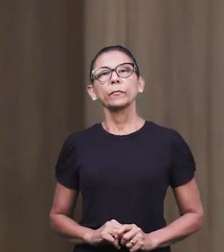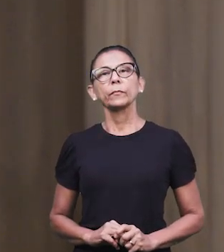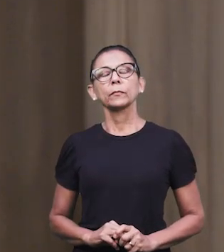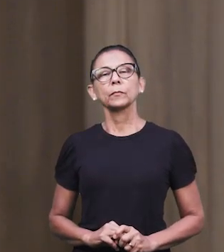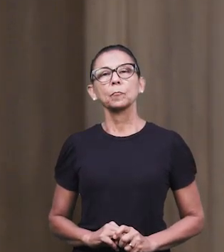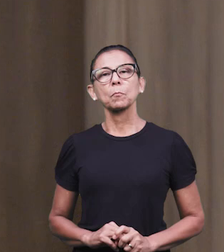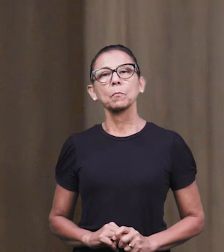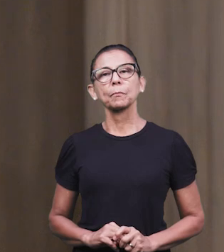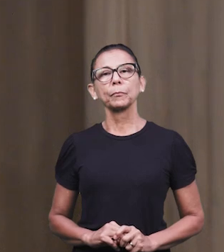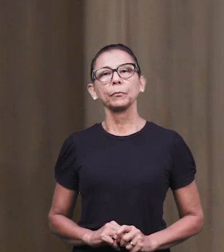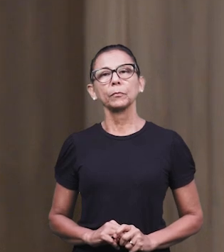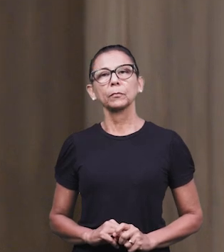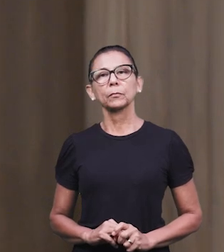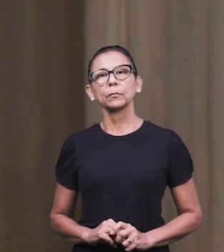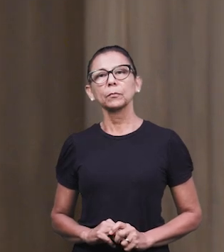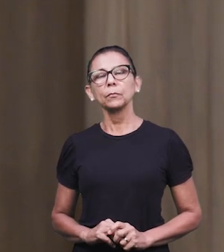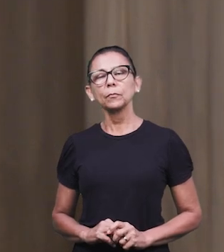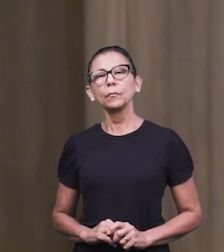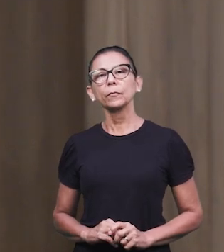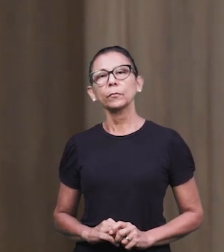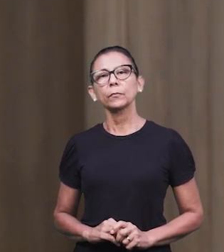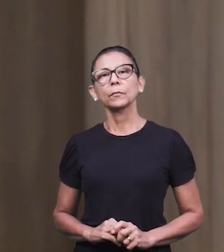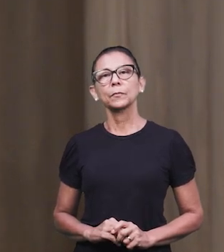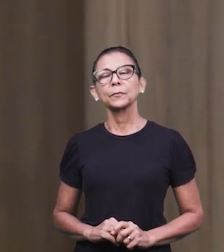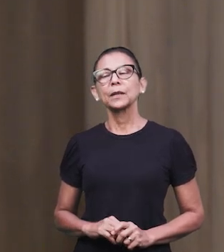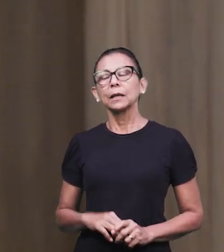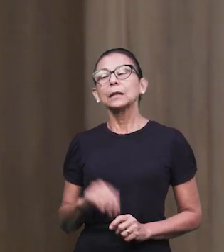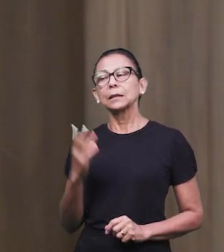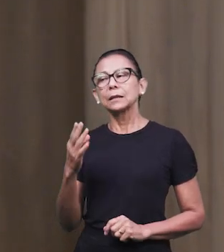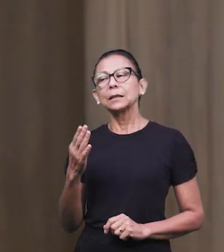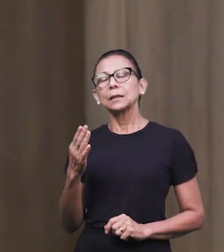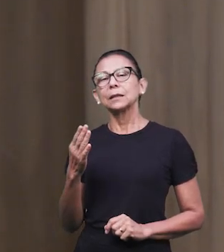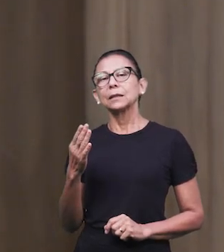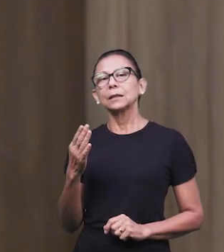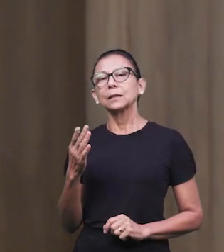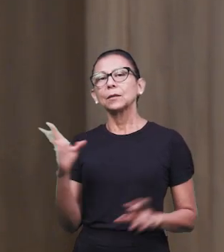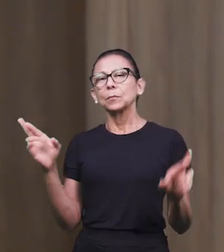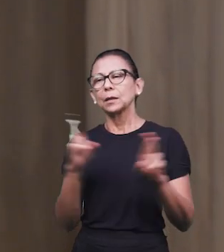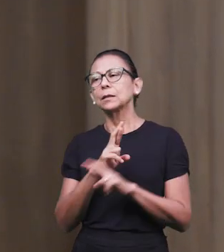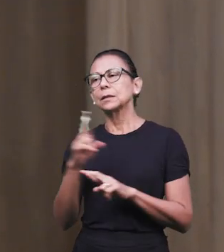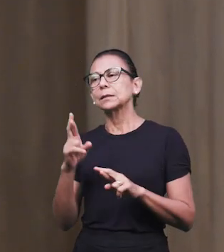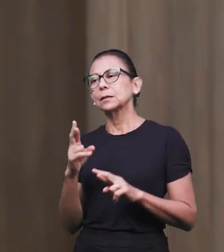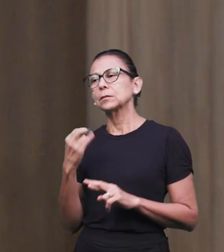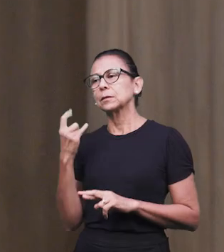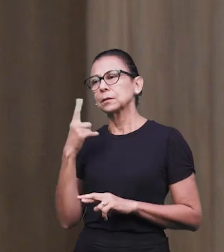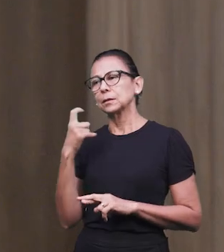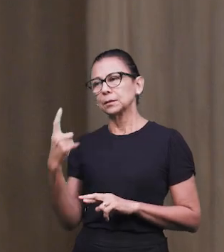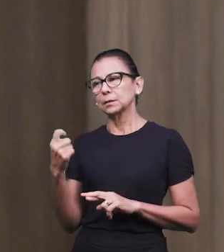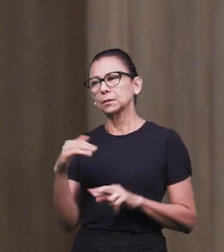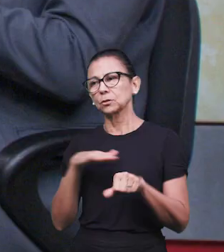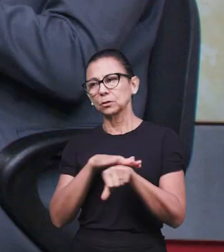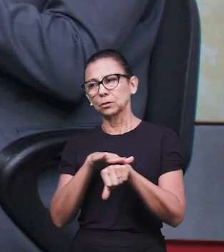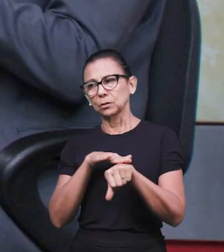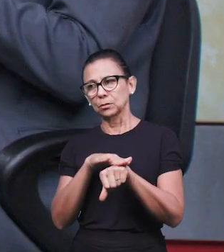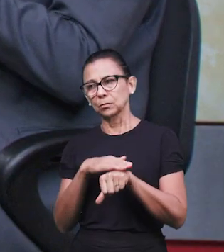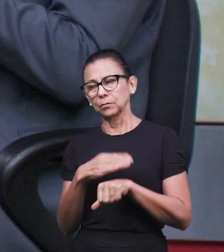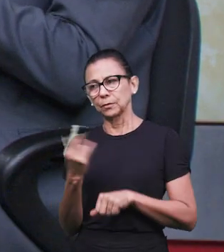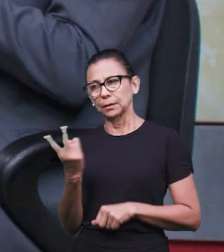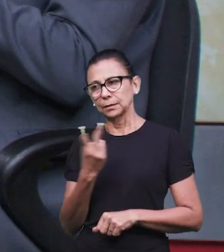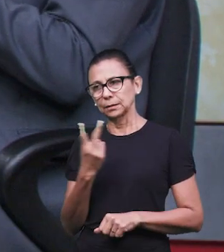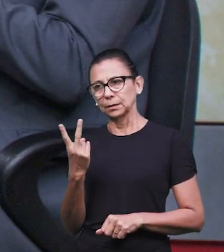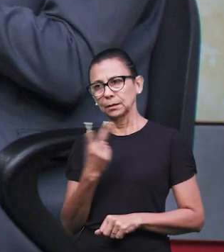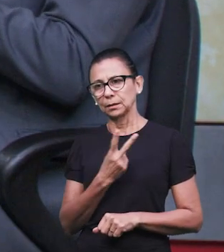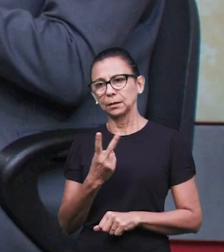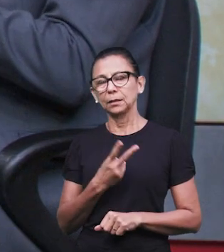igreja, que vale muito a pena destacar na nossa conversa, que é que esse